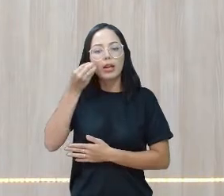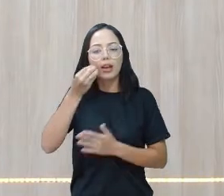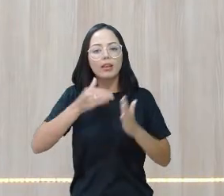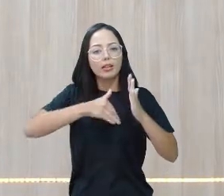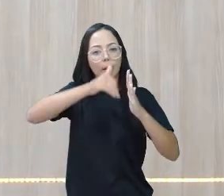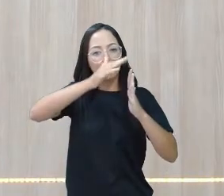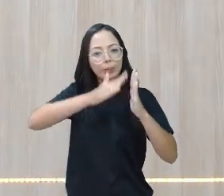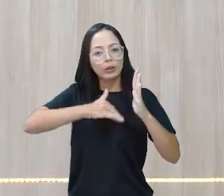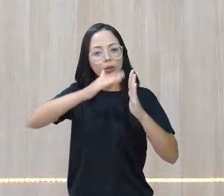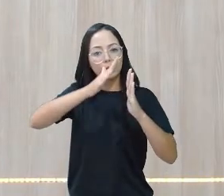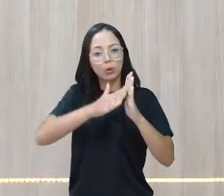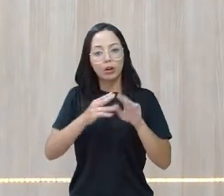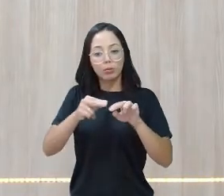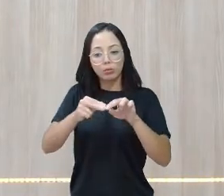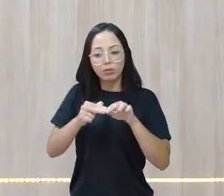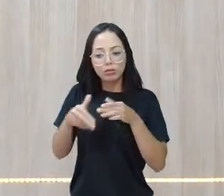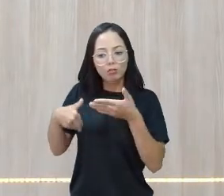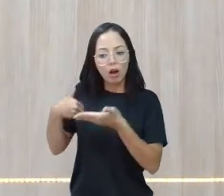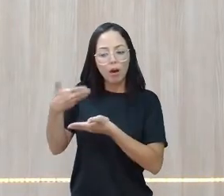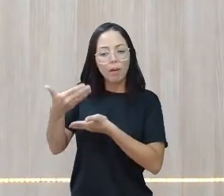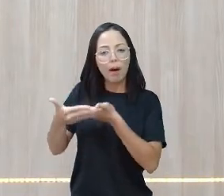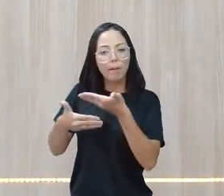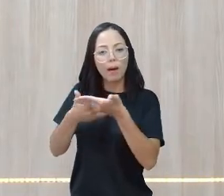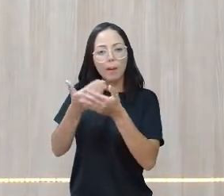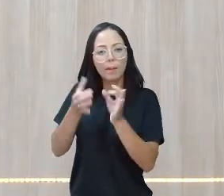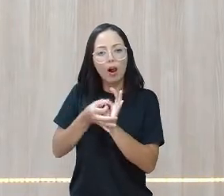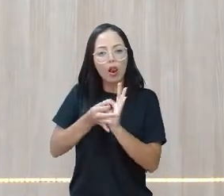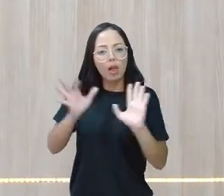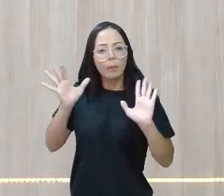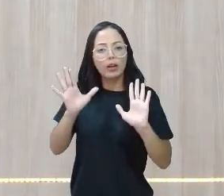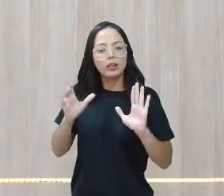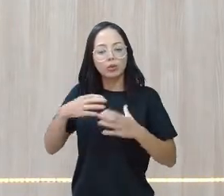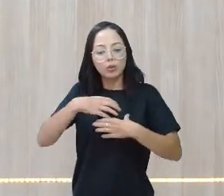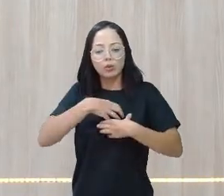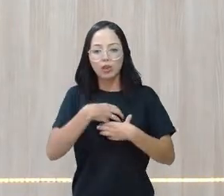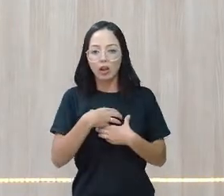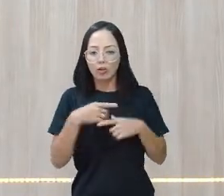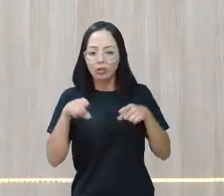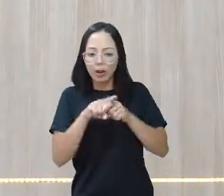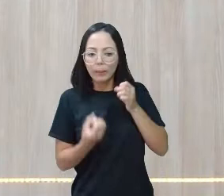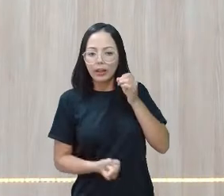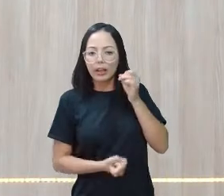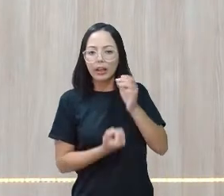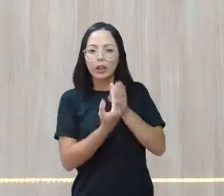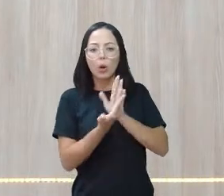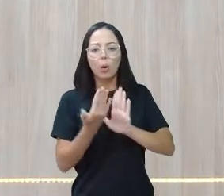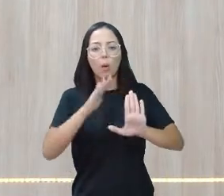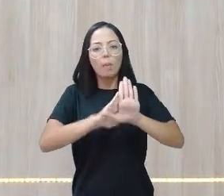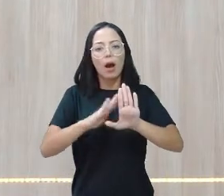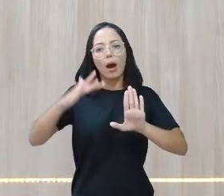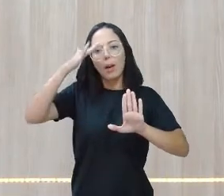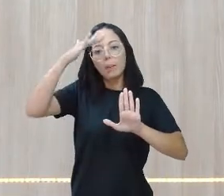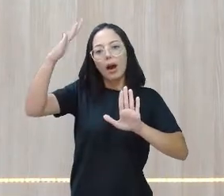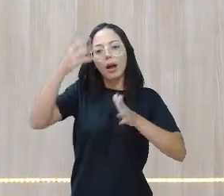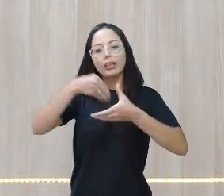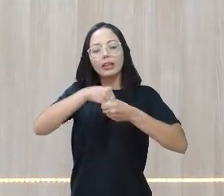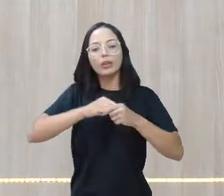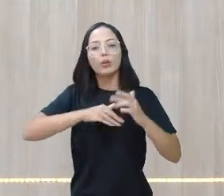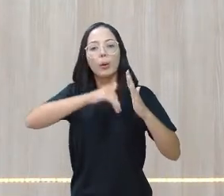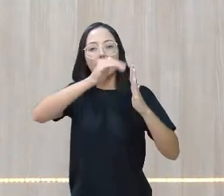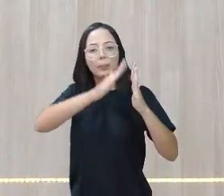nesse processo, ele acabou se libertando da forma e criou o abstracionismo na